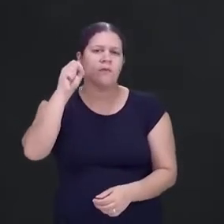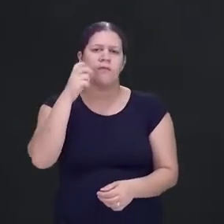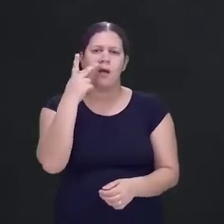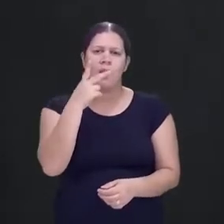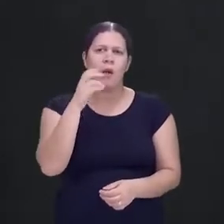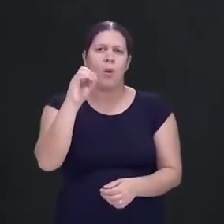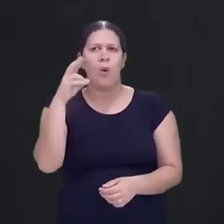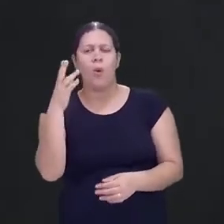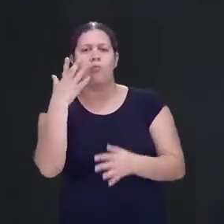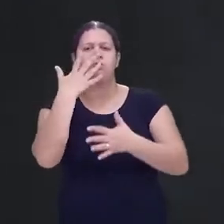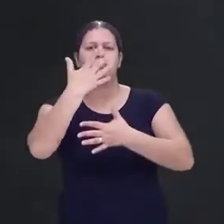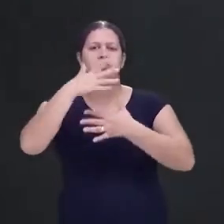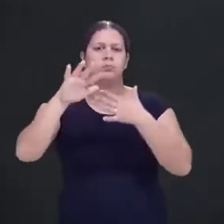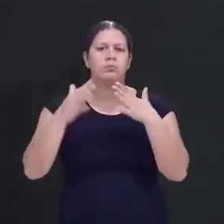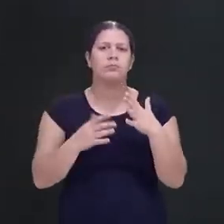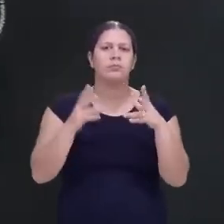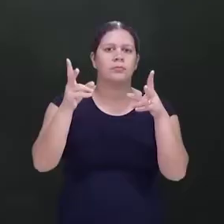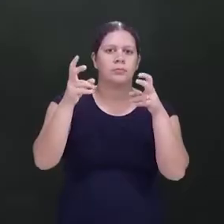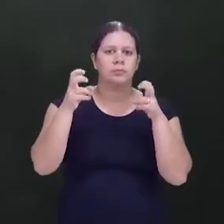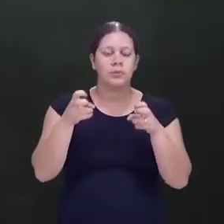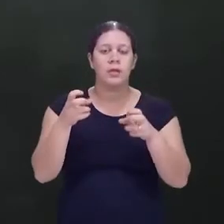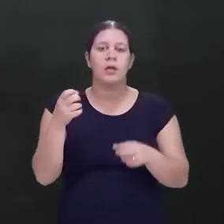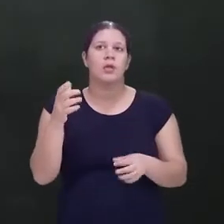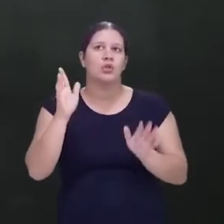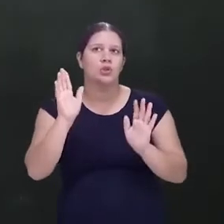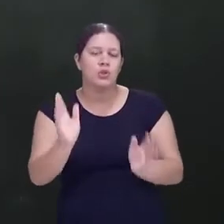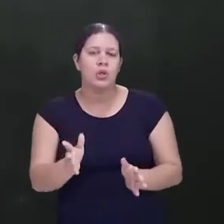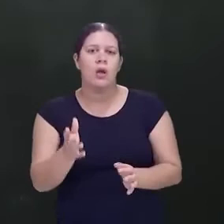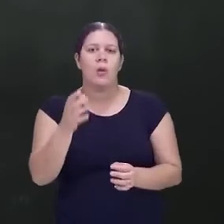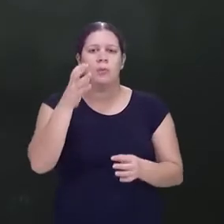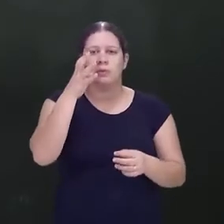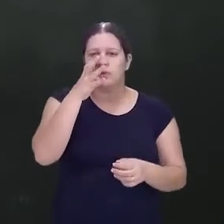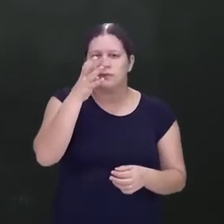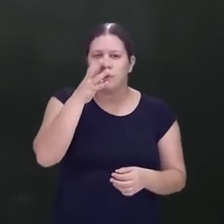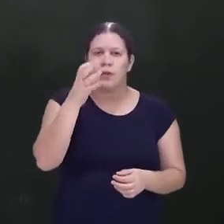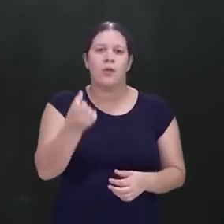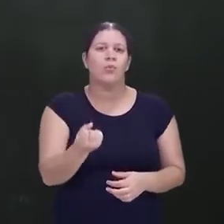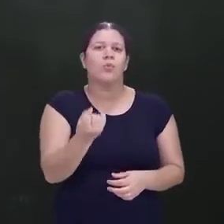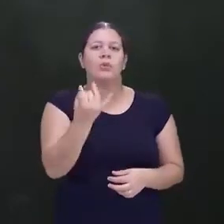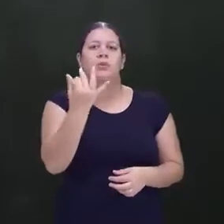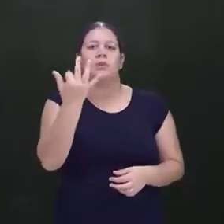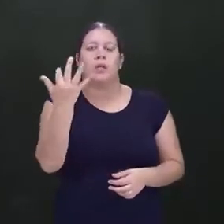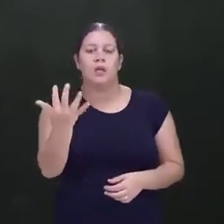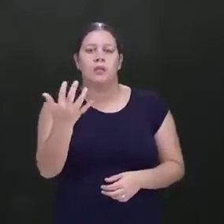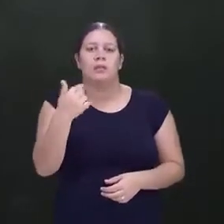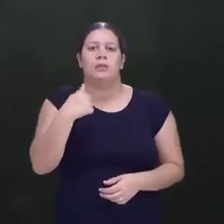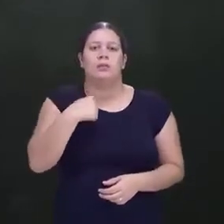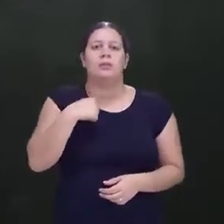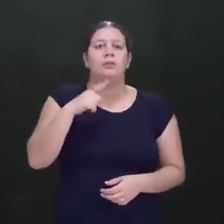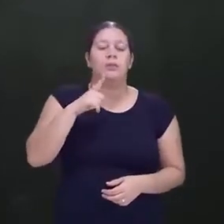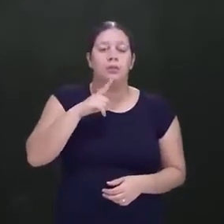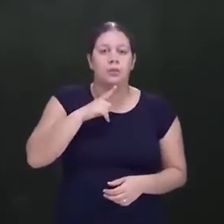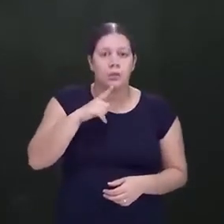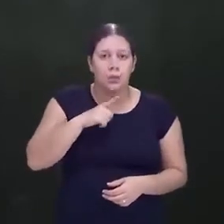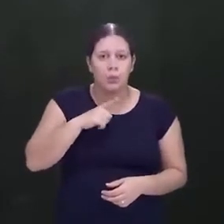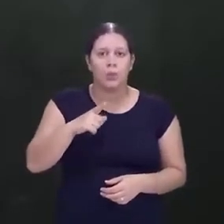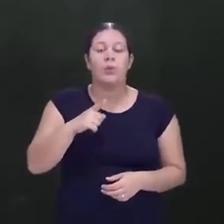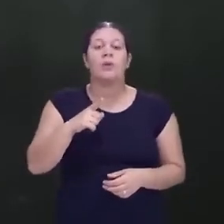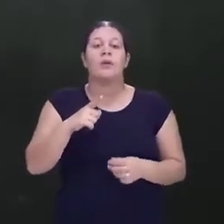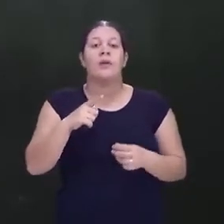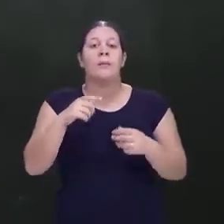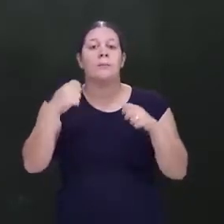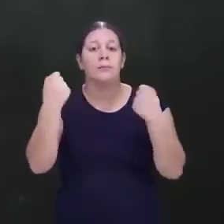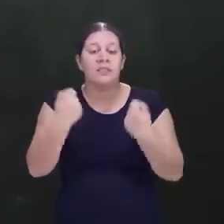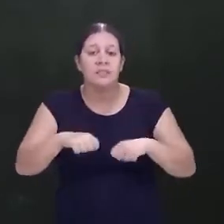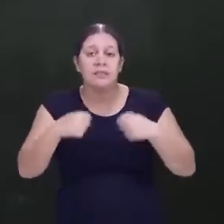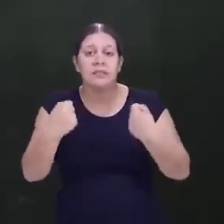ele observou? Ele observou que a quantidade, os envolvidos, a quantidade que eu tenho aqui nos meus reagentes, ela